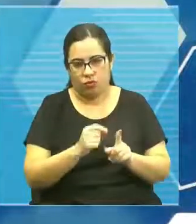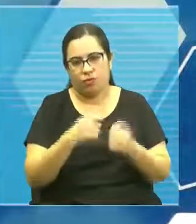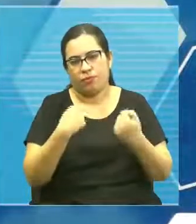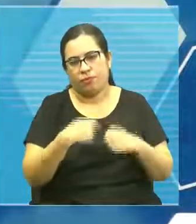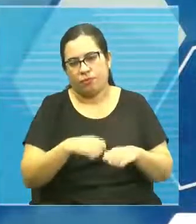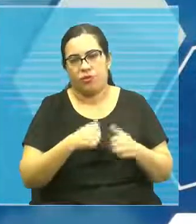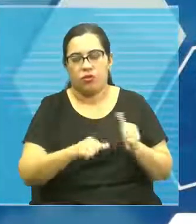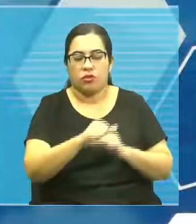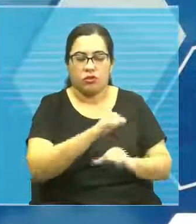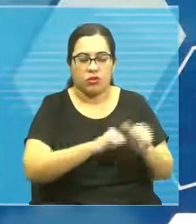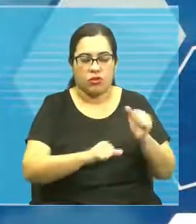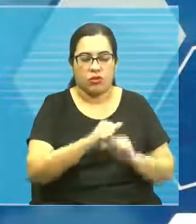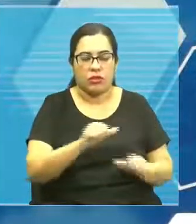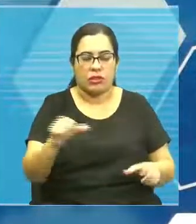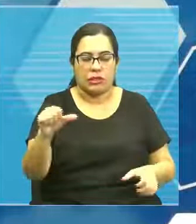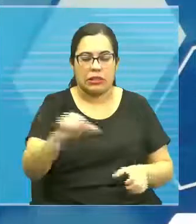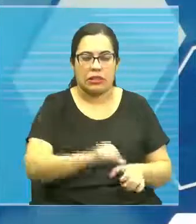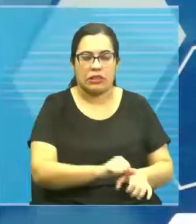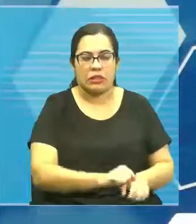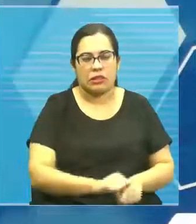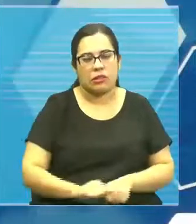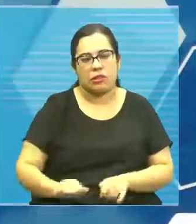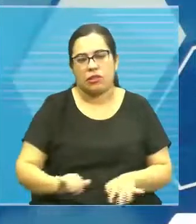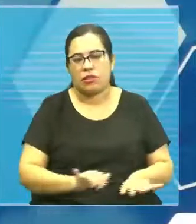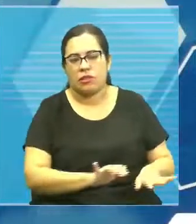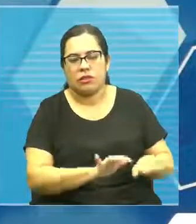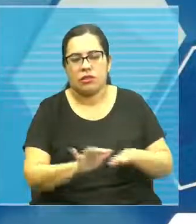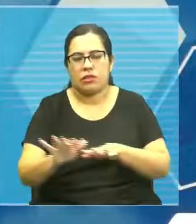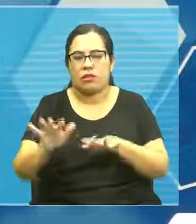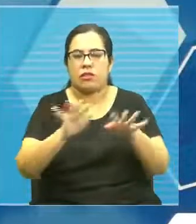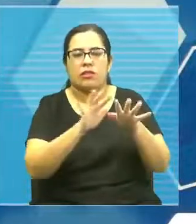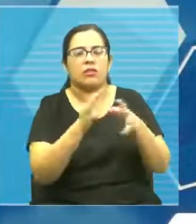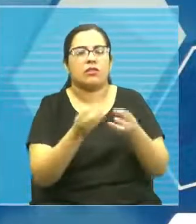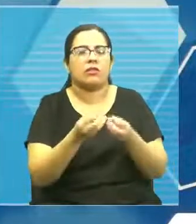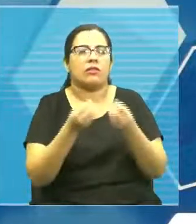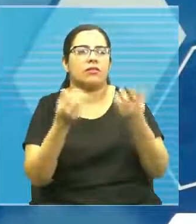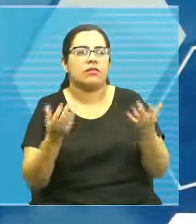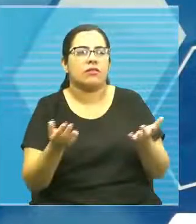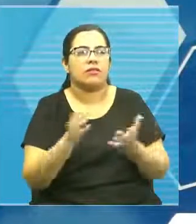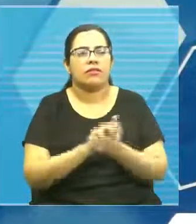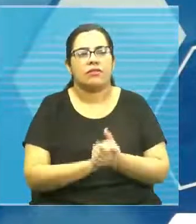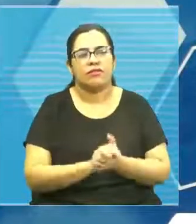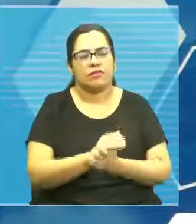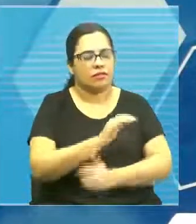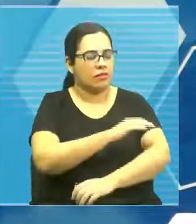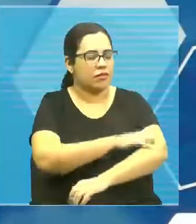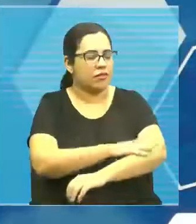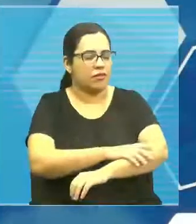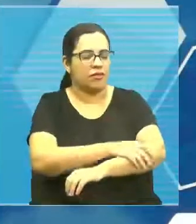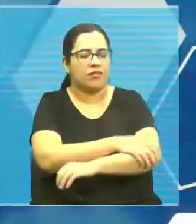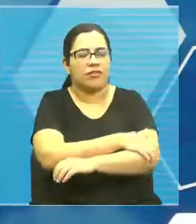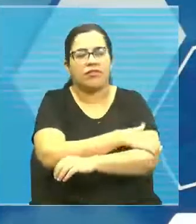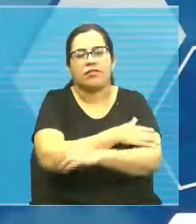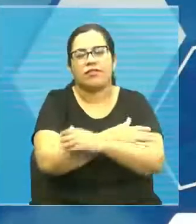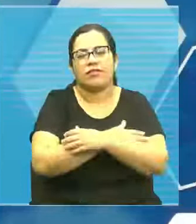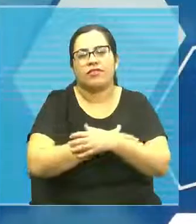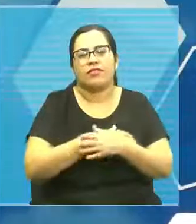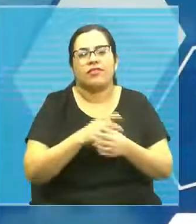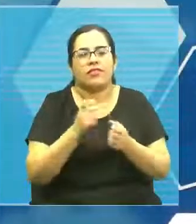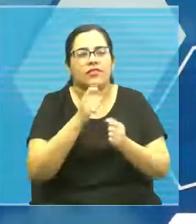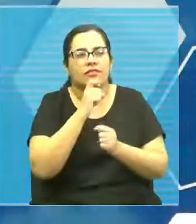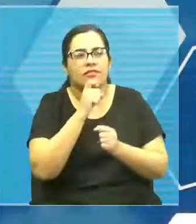Adriana? E aí, quando ela passa, ela deixa, ó, onde ela estava em você, deixa